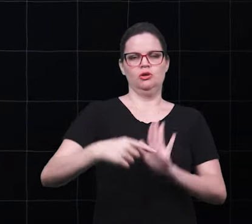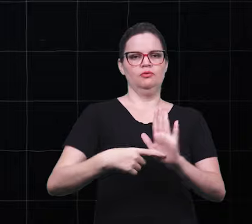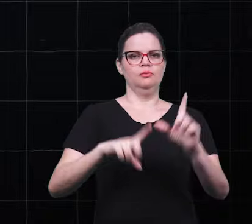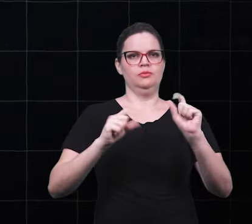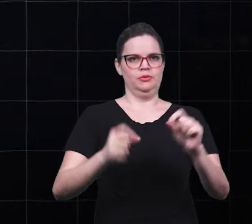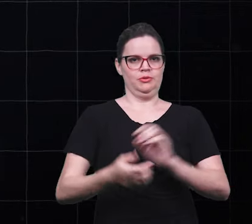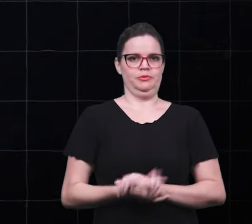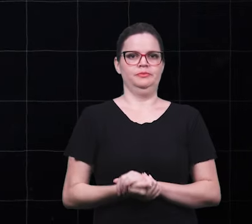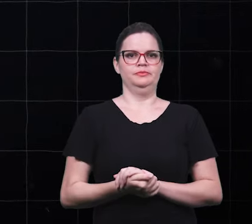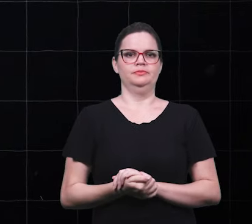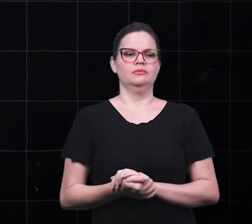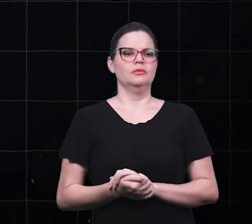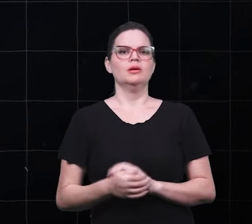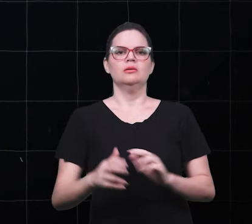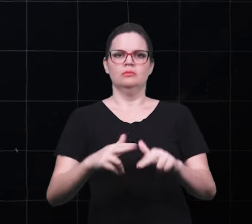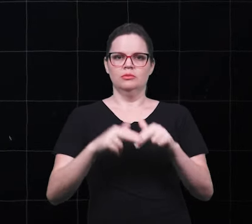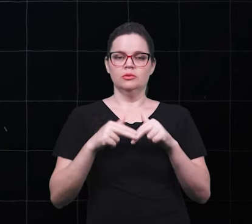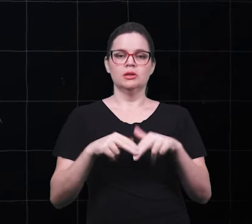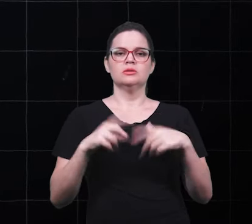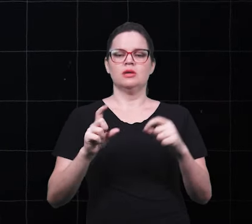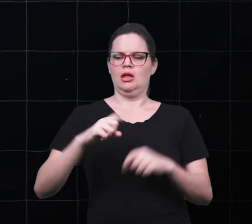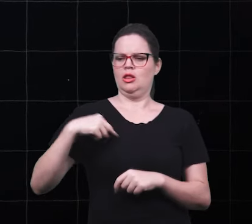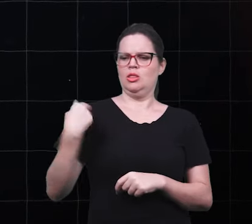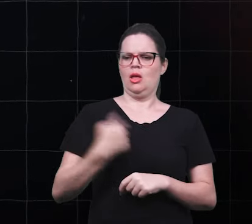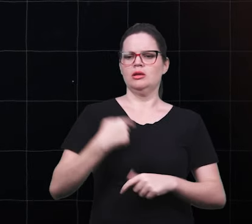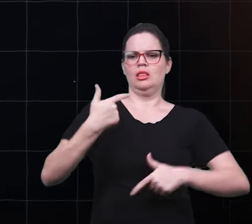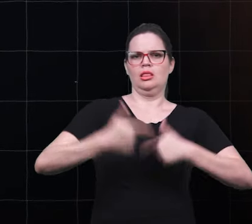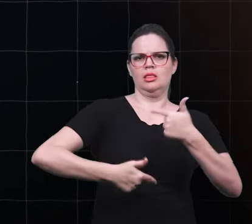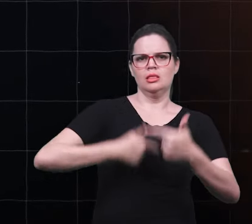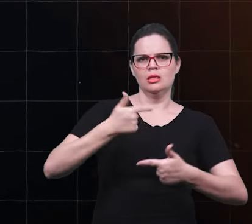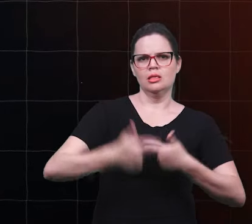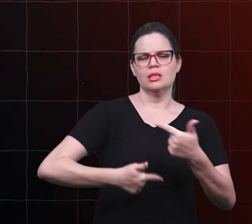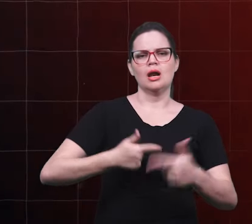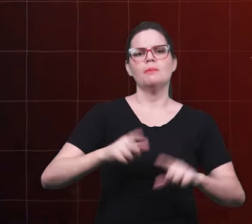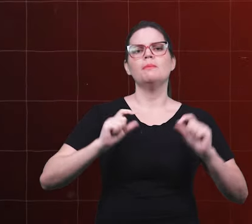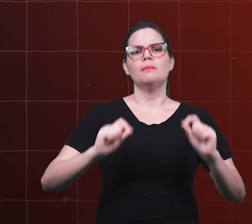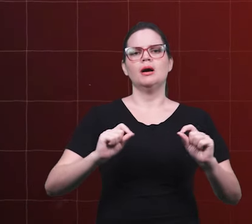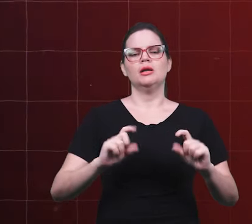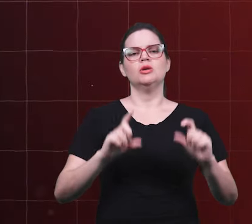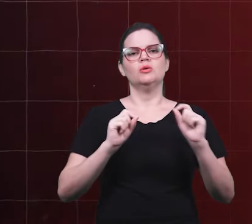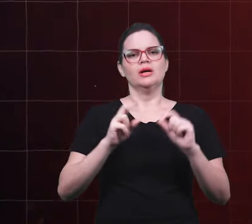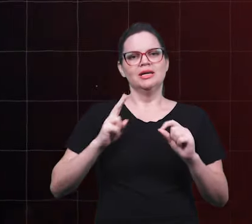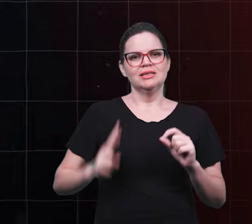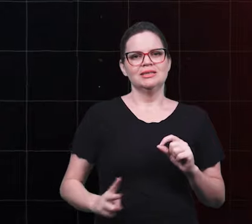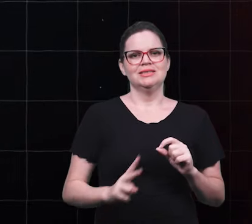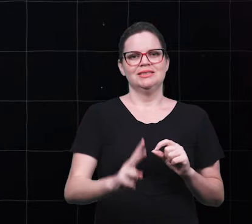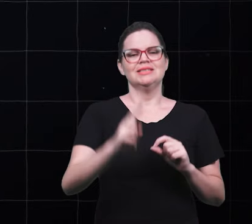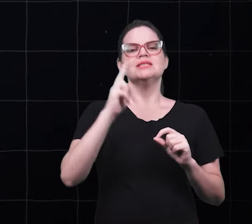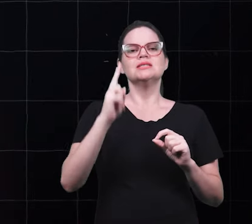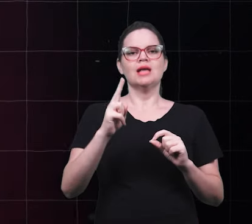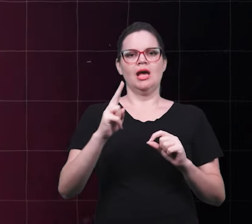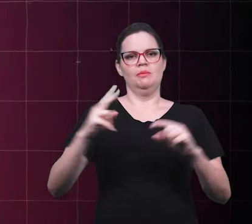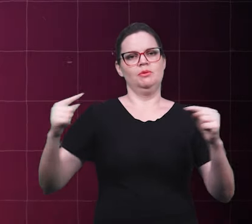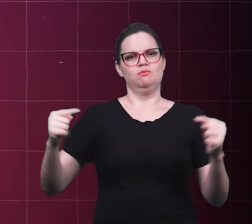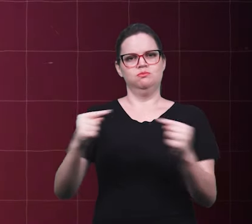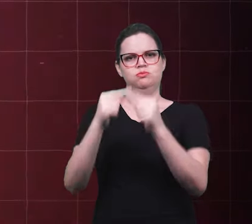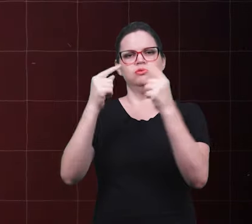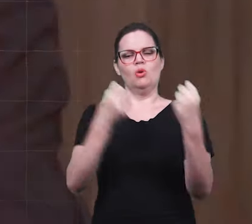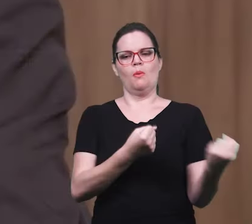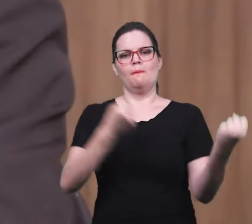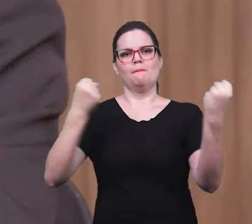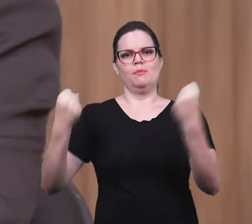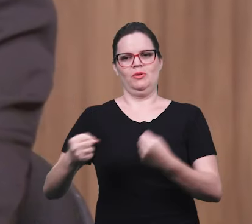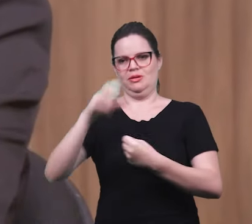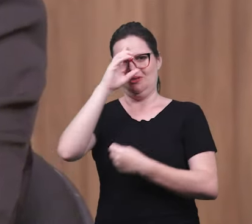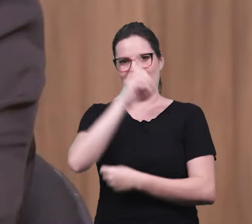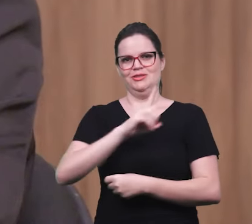também trabalho, combatendo segundo a sua eficácia, que opera em mim poderosamente.